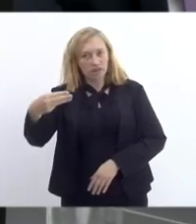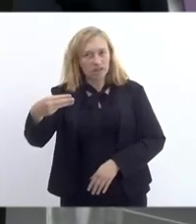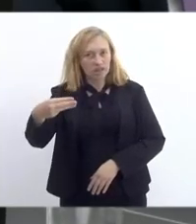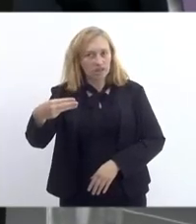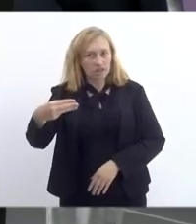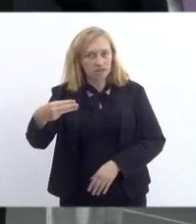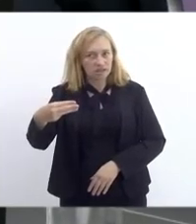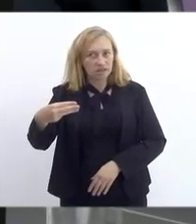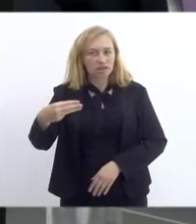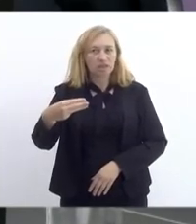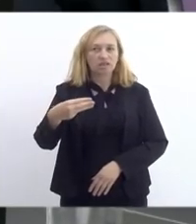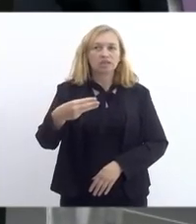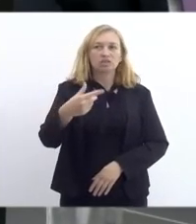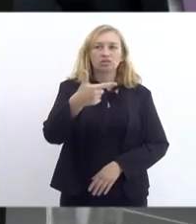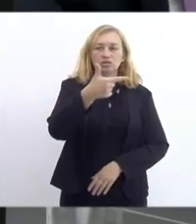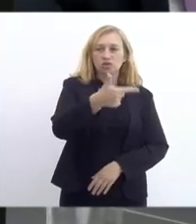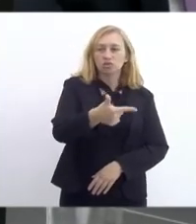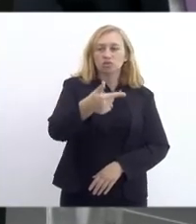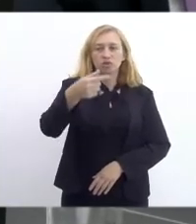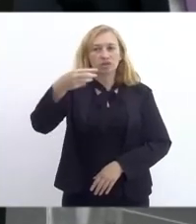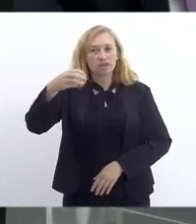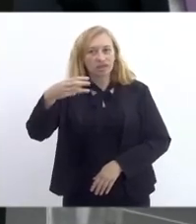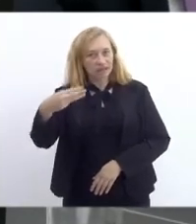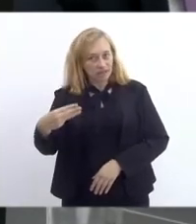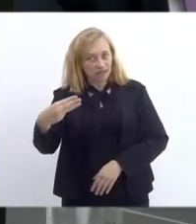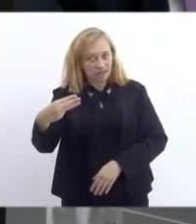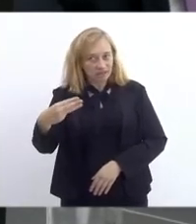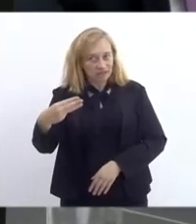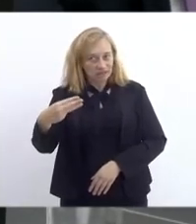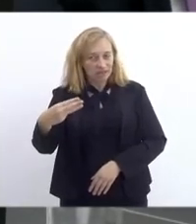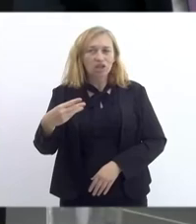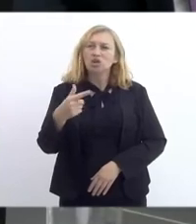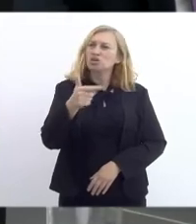2013 de 2013. Impressionante. Bacana.